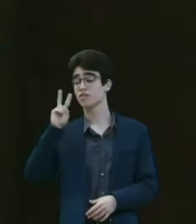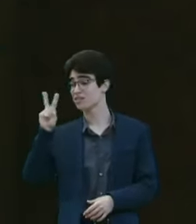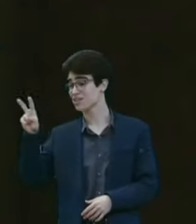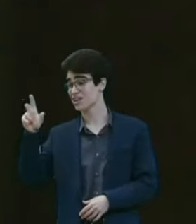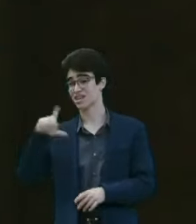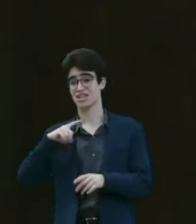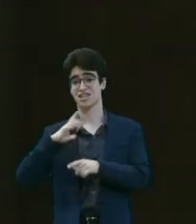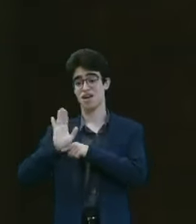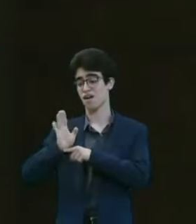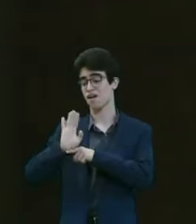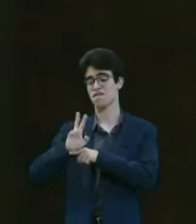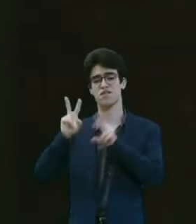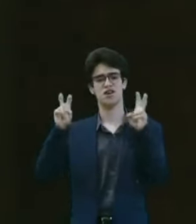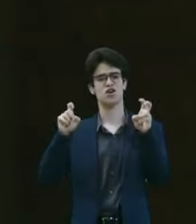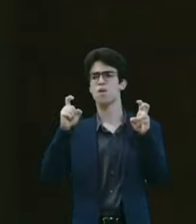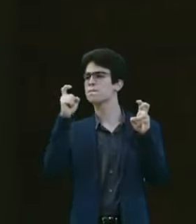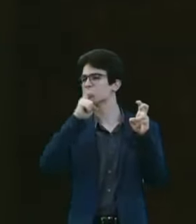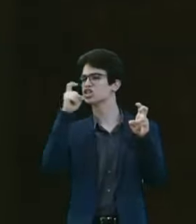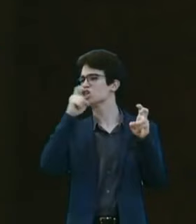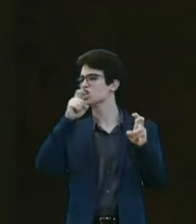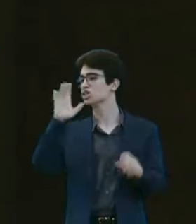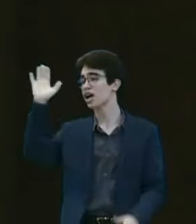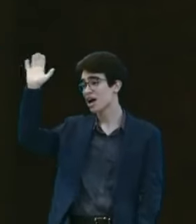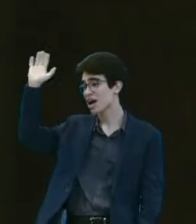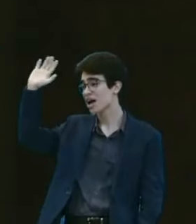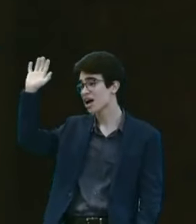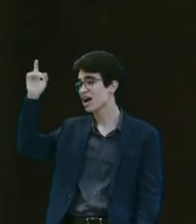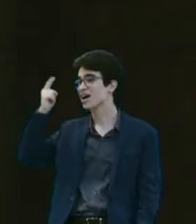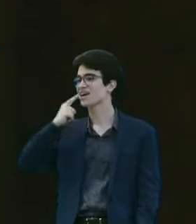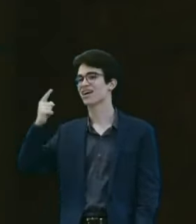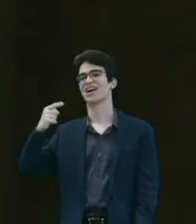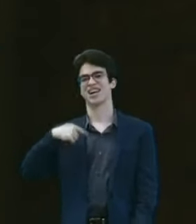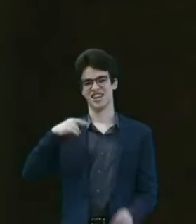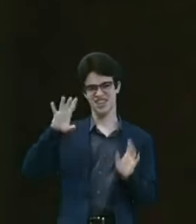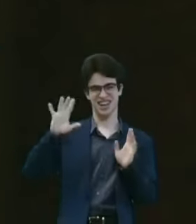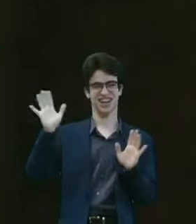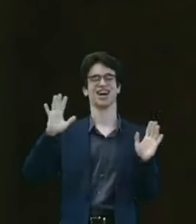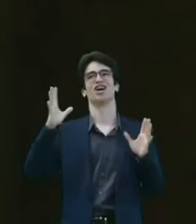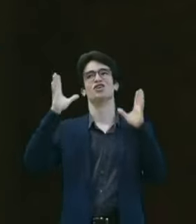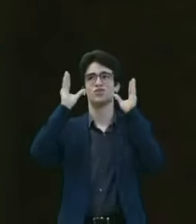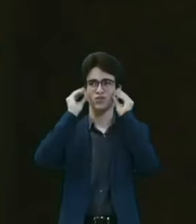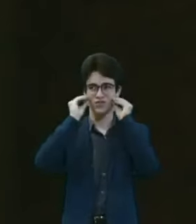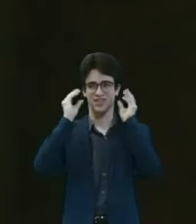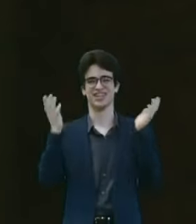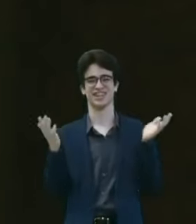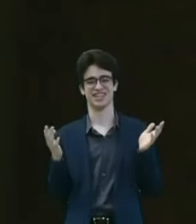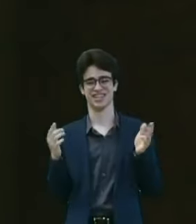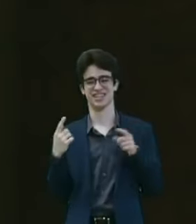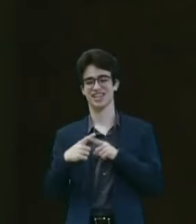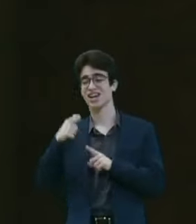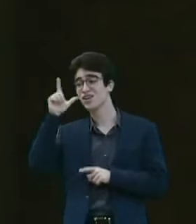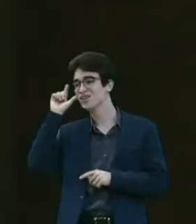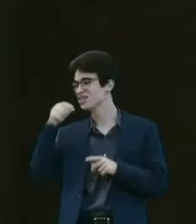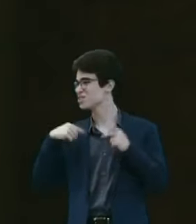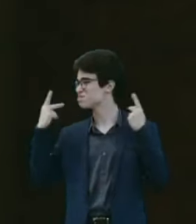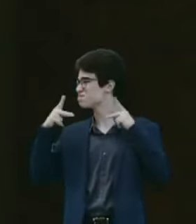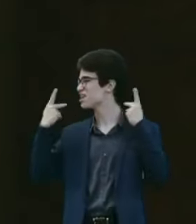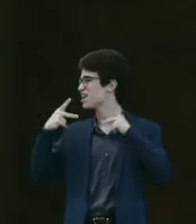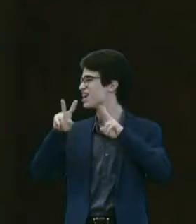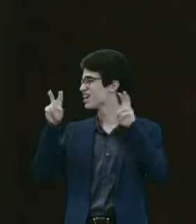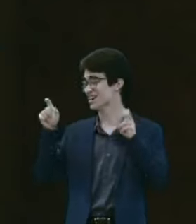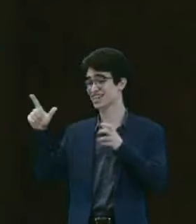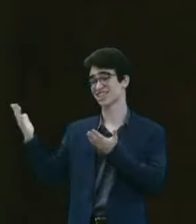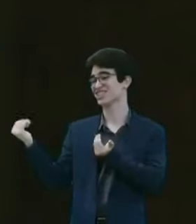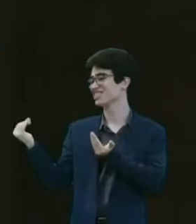O Mentiroso. Já assistiu? O Mentiroso? Levanta a mão aí, deixa eu ver se só eu que... ufa. Ontem fui pregar, falei sobre esse filme